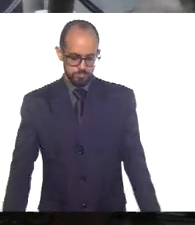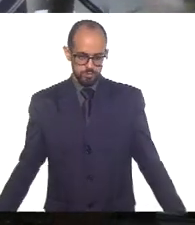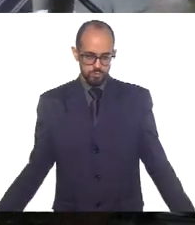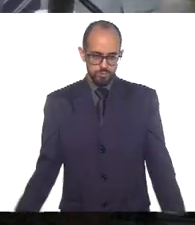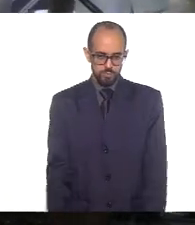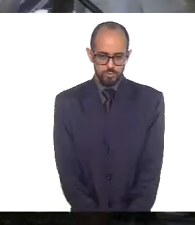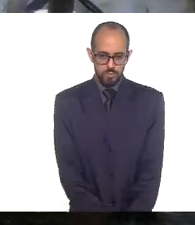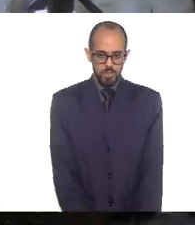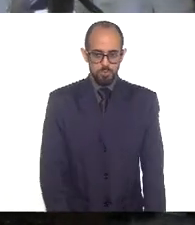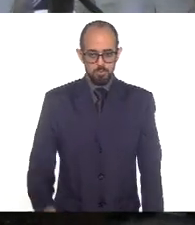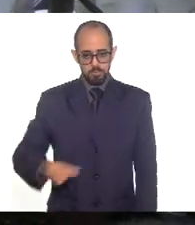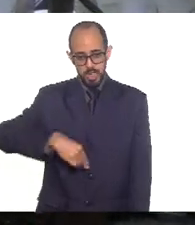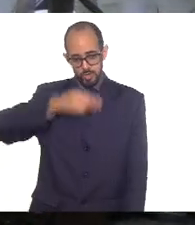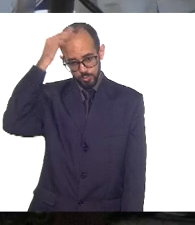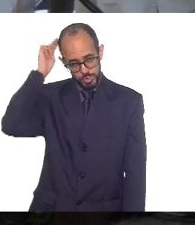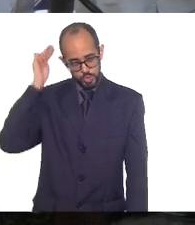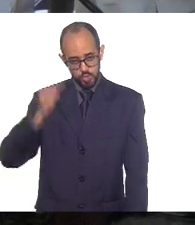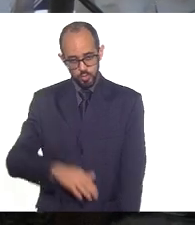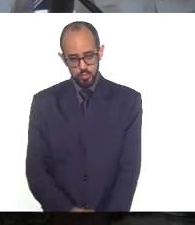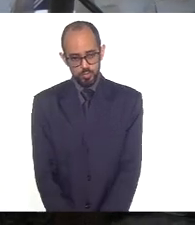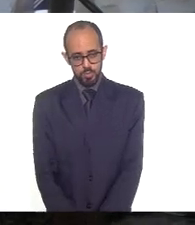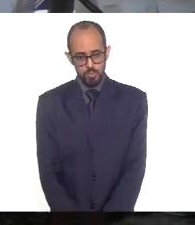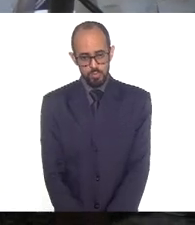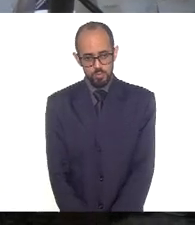o resultado Márcio Pacheco